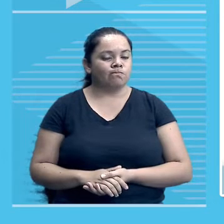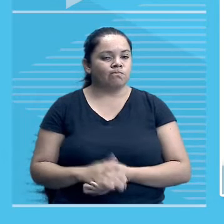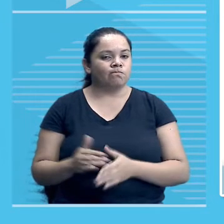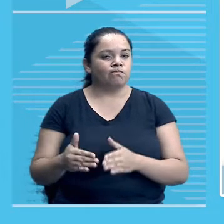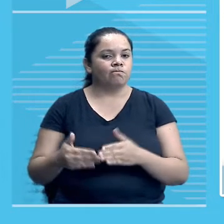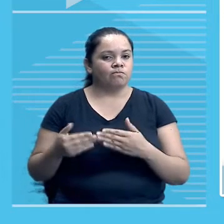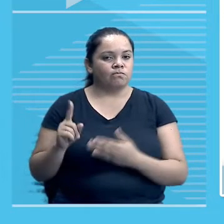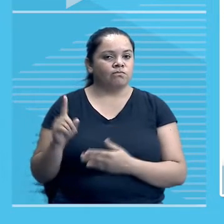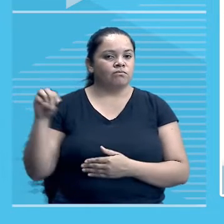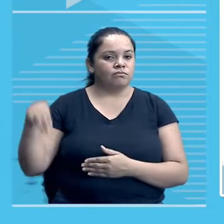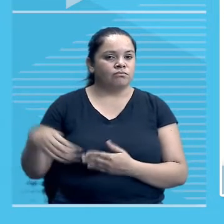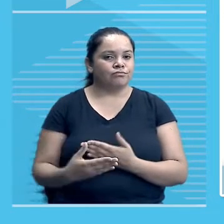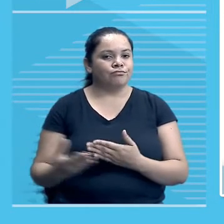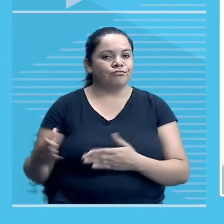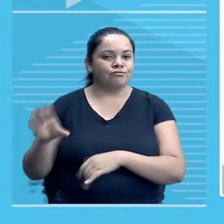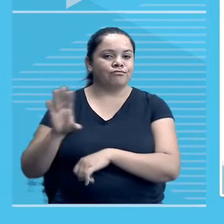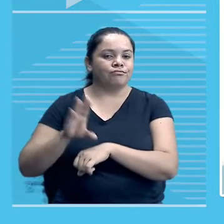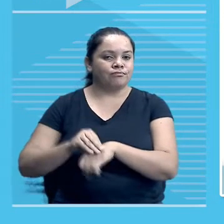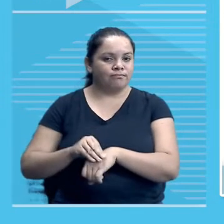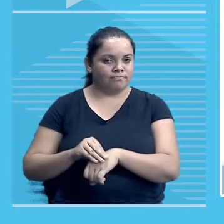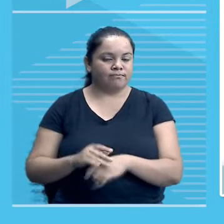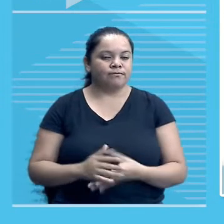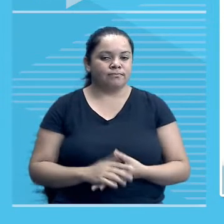colocar um minutinho para você fazer um print aí.